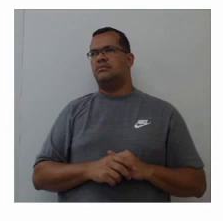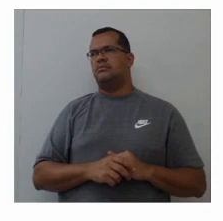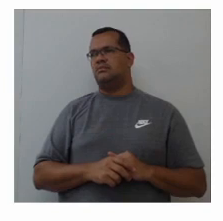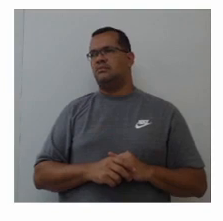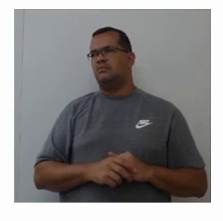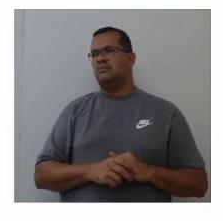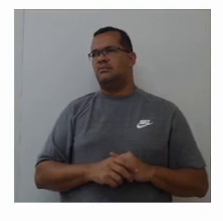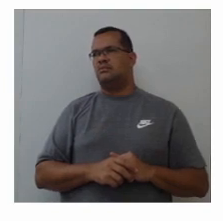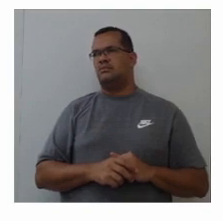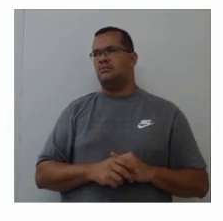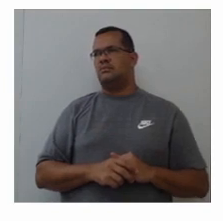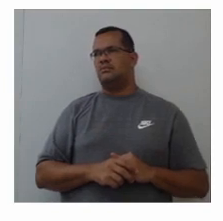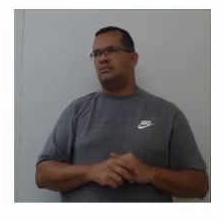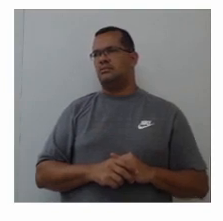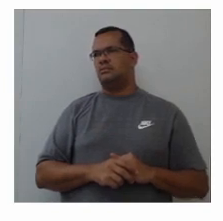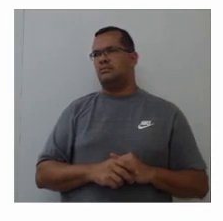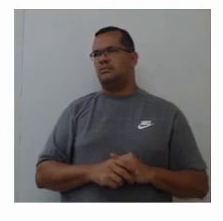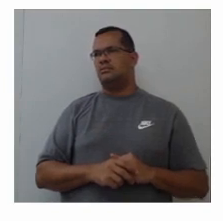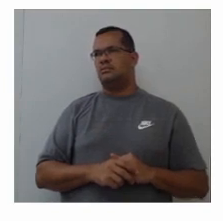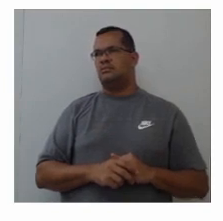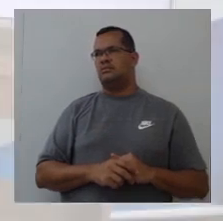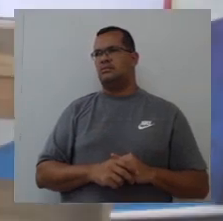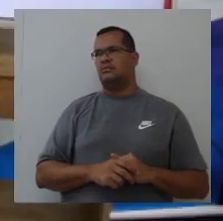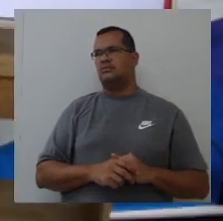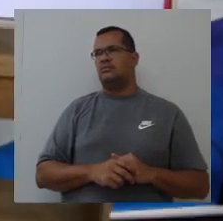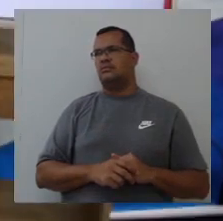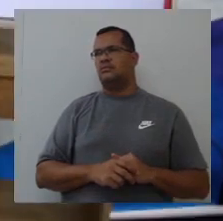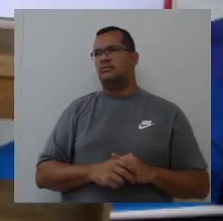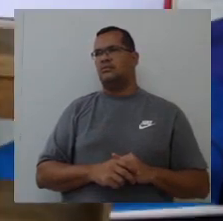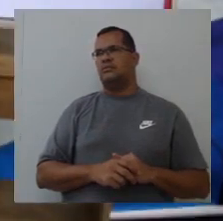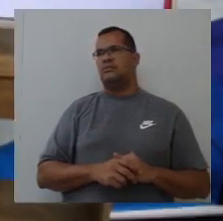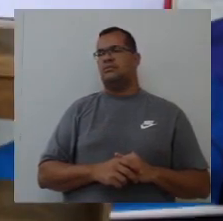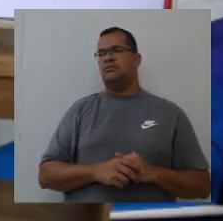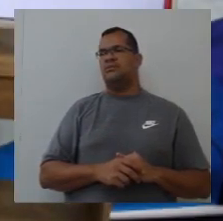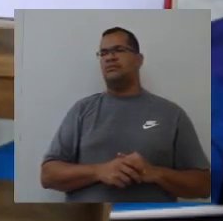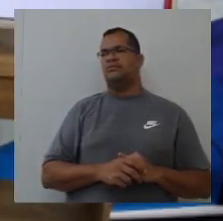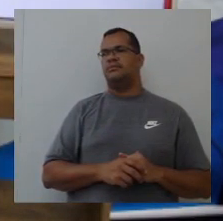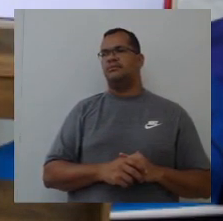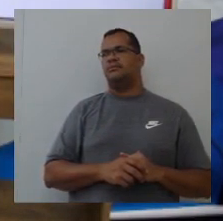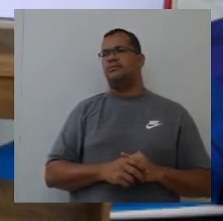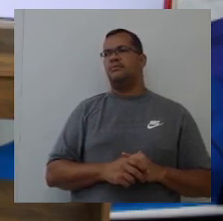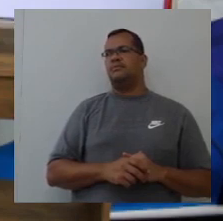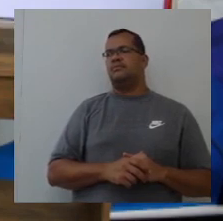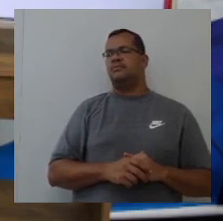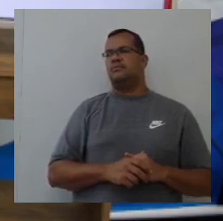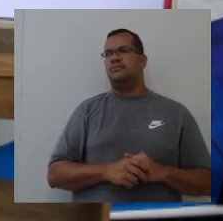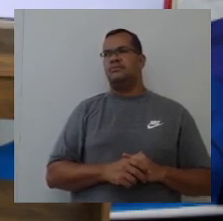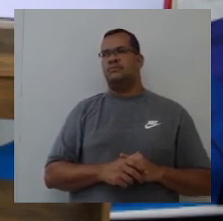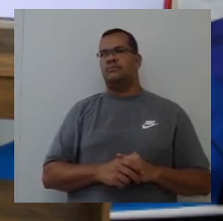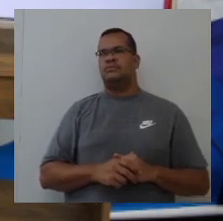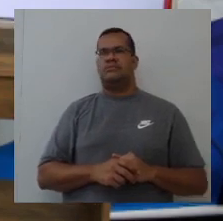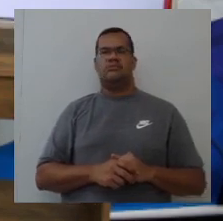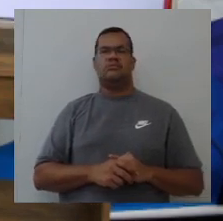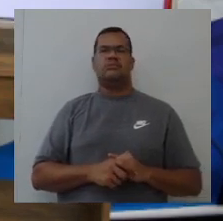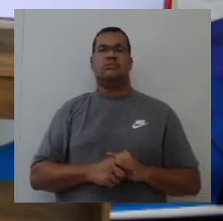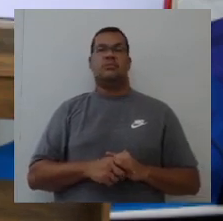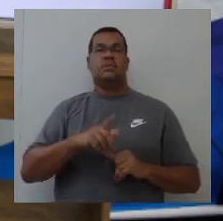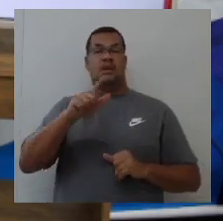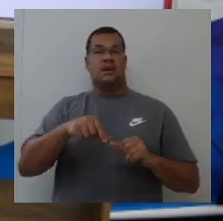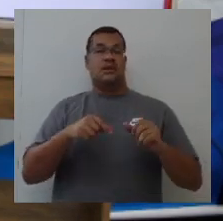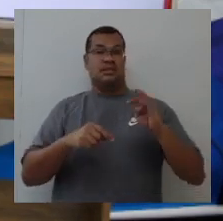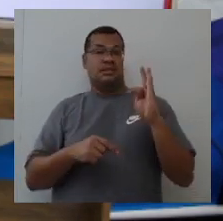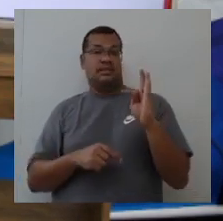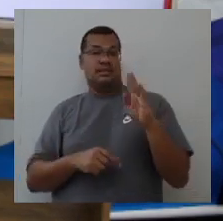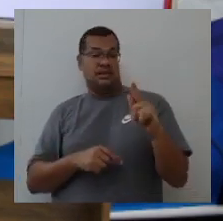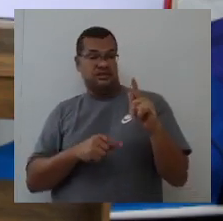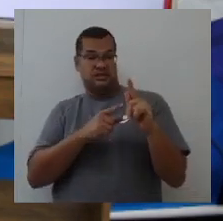Deixa eu... Corta para essa tela do quadro aqui, deixa a tela geral. Isso. Isso, ok. Voltou. Então, eu vou fazer o seguinte, ó. A tangente